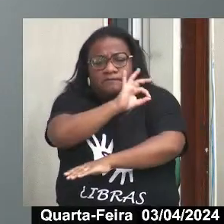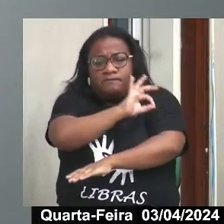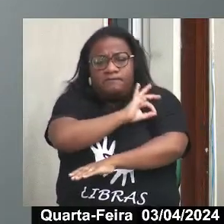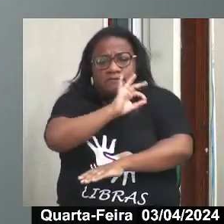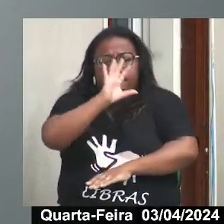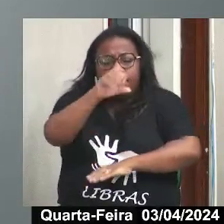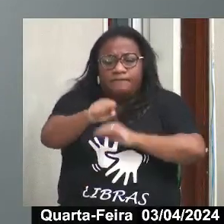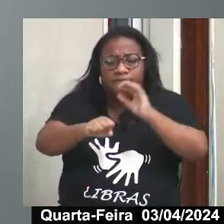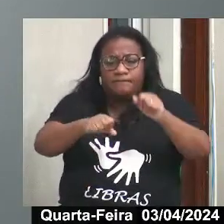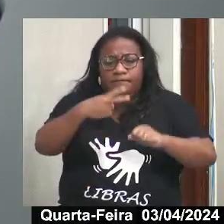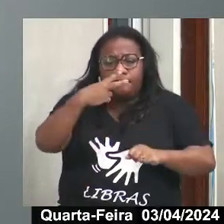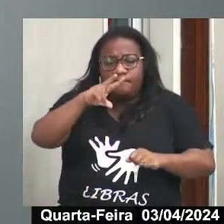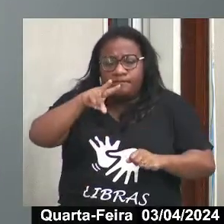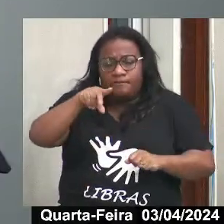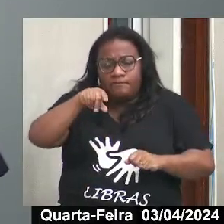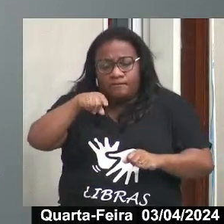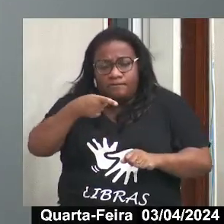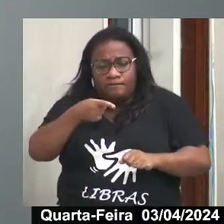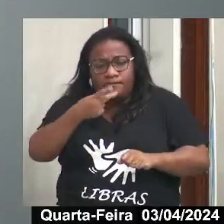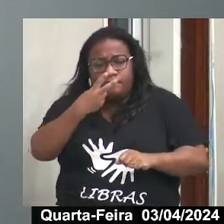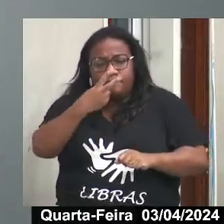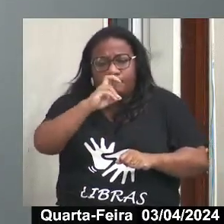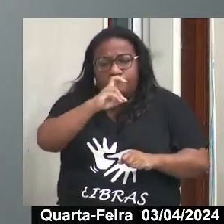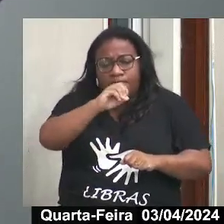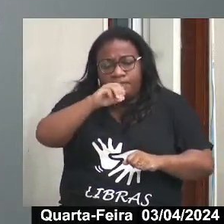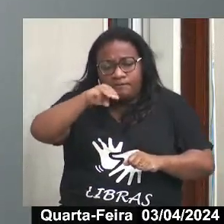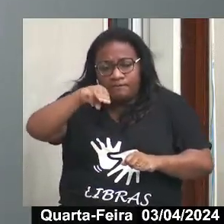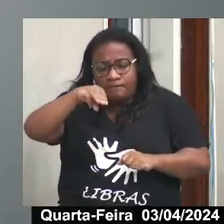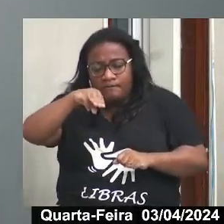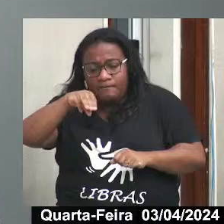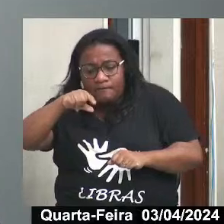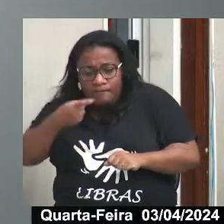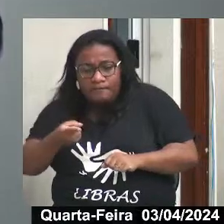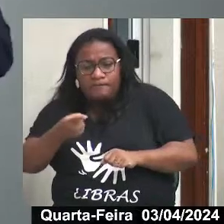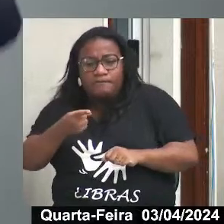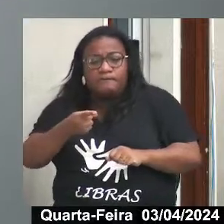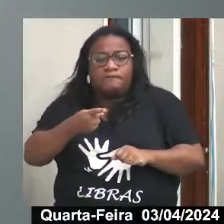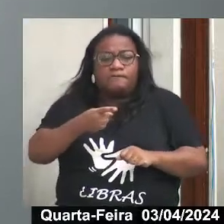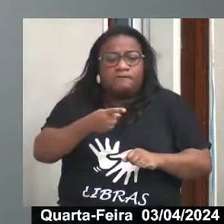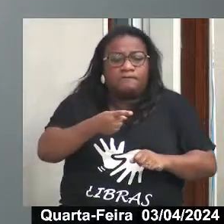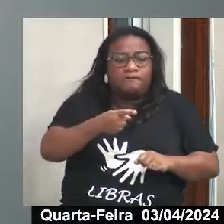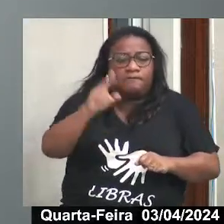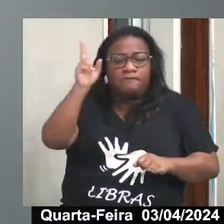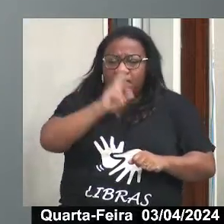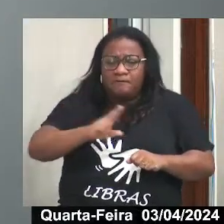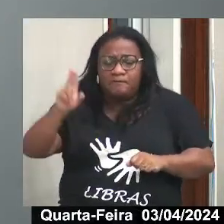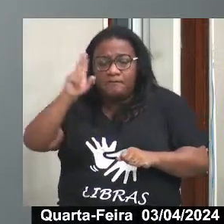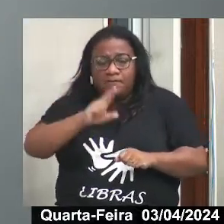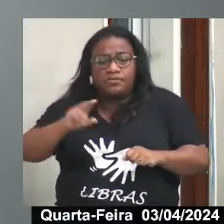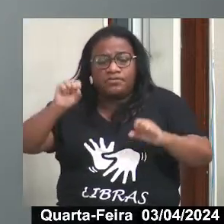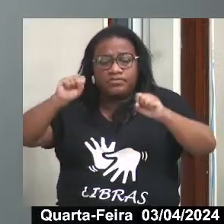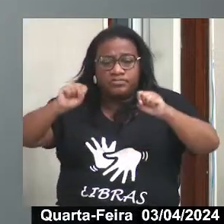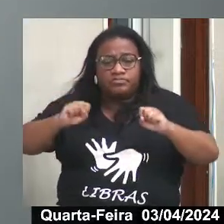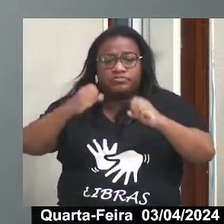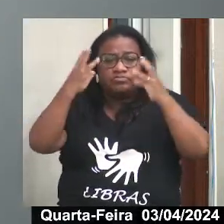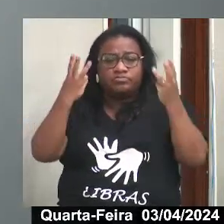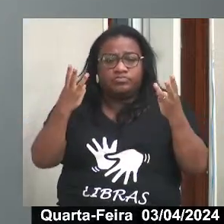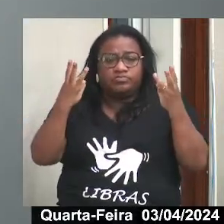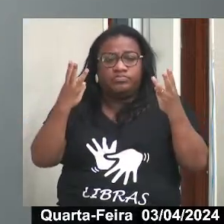2 milhões da saúde, 500 mil da segurança pública para fazer o show do Wesley Safadão.